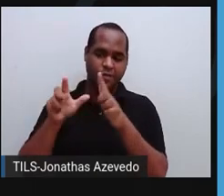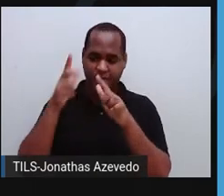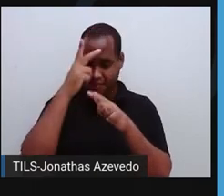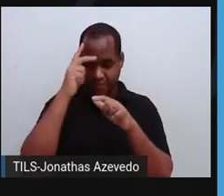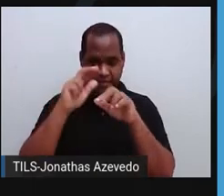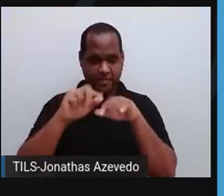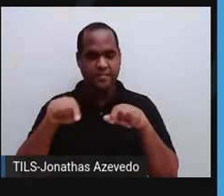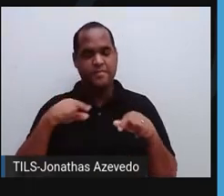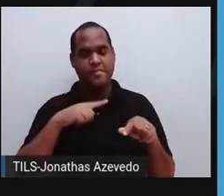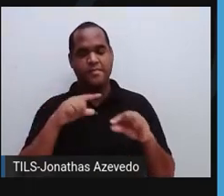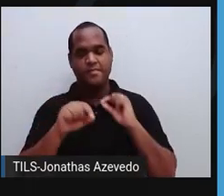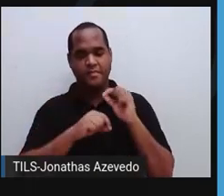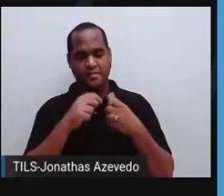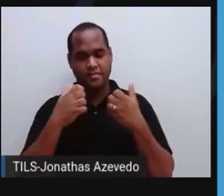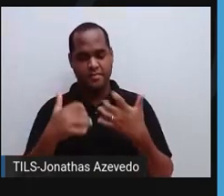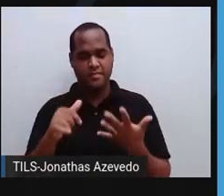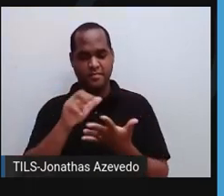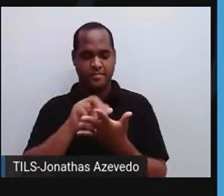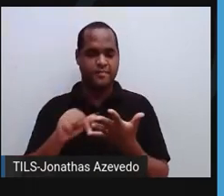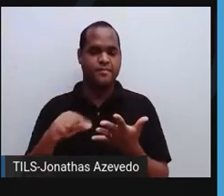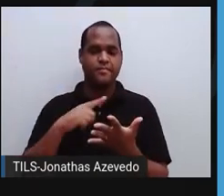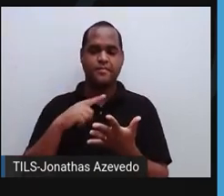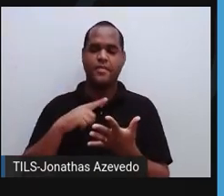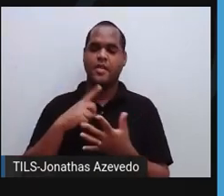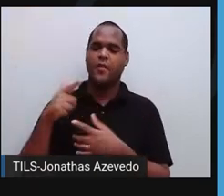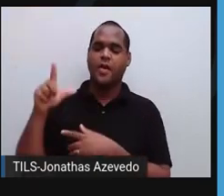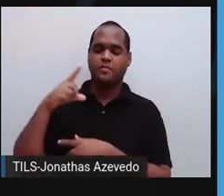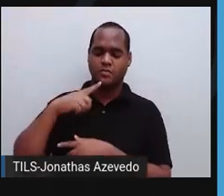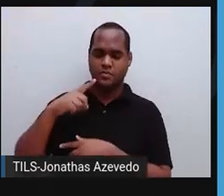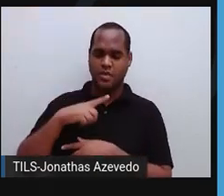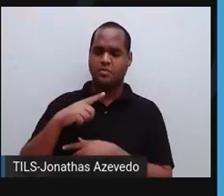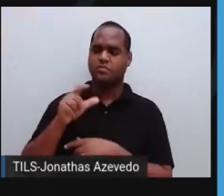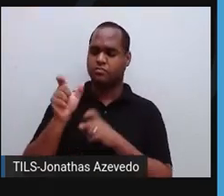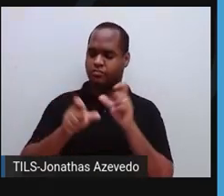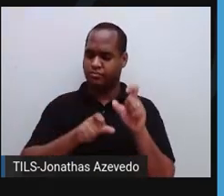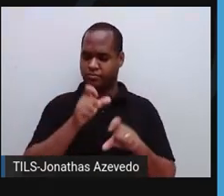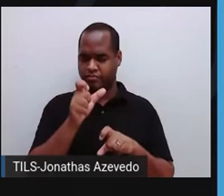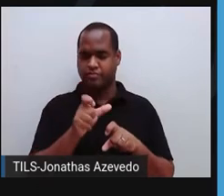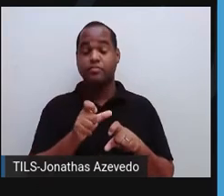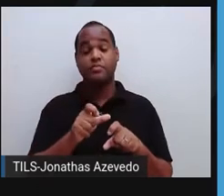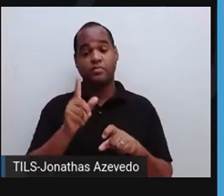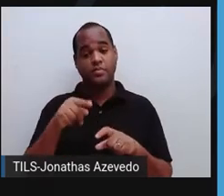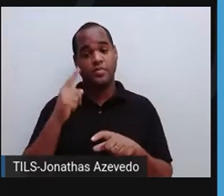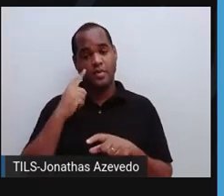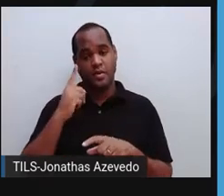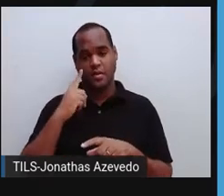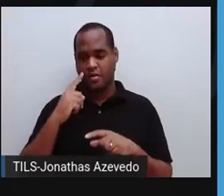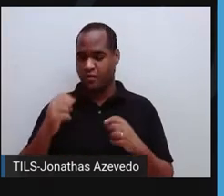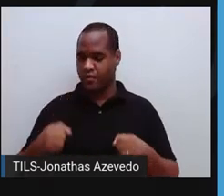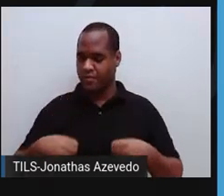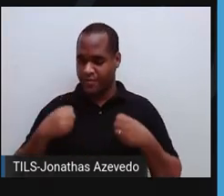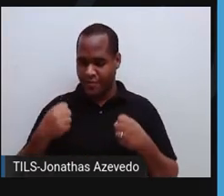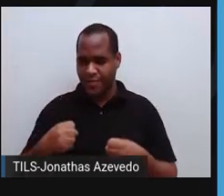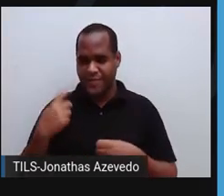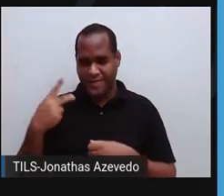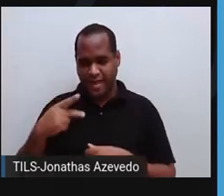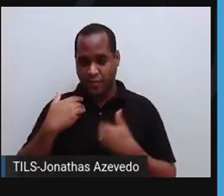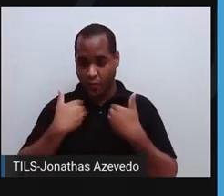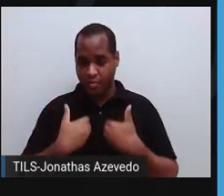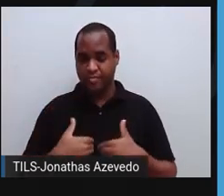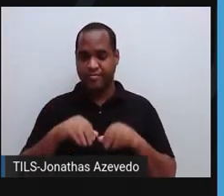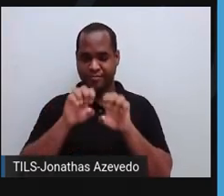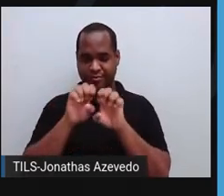magras, com uma estrutura mais franzina, se necessitavam e tinham um crescimento muscular, mudavam a sua estrutura.